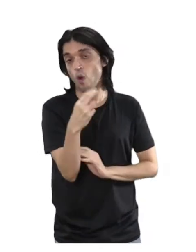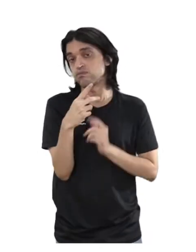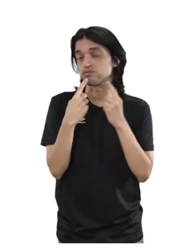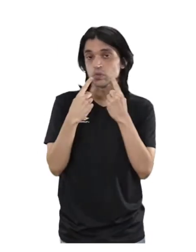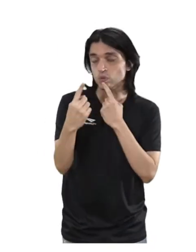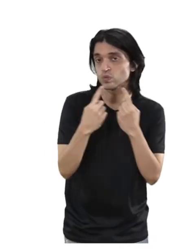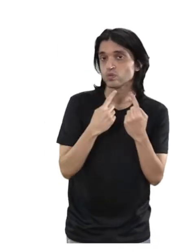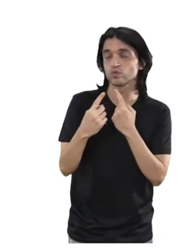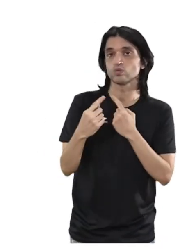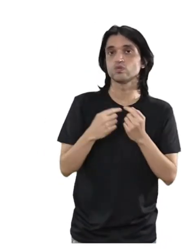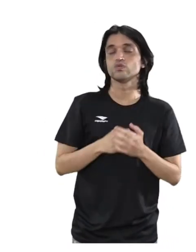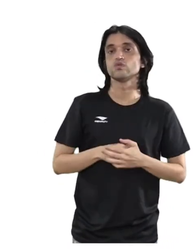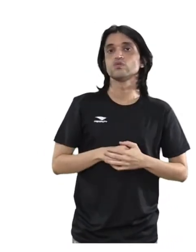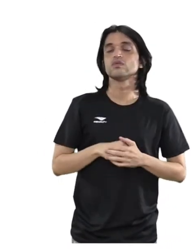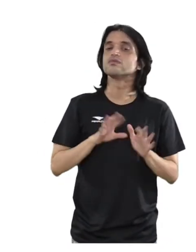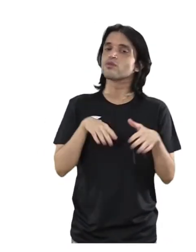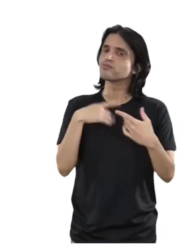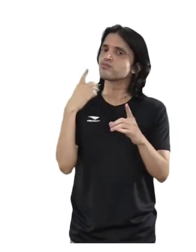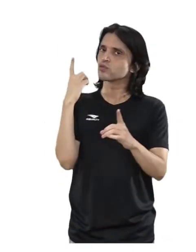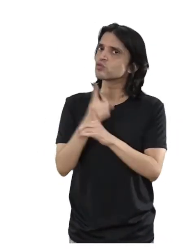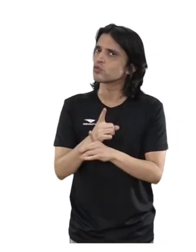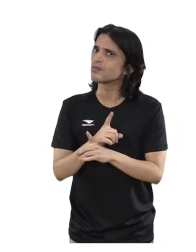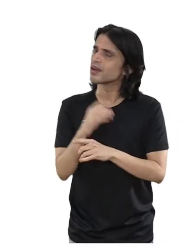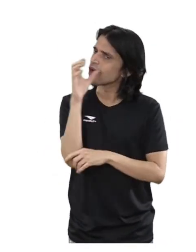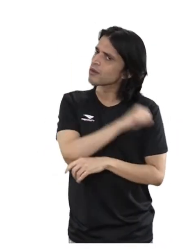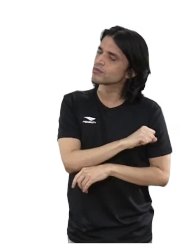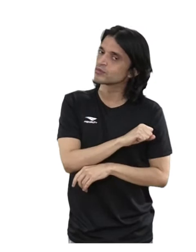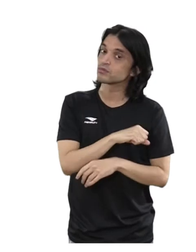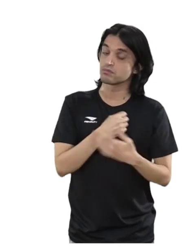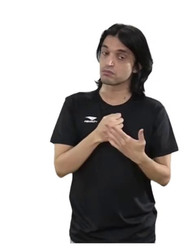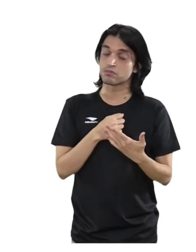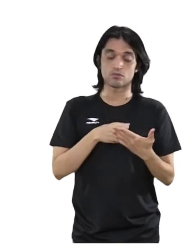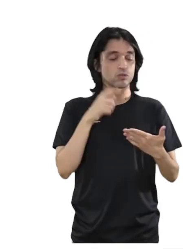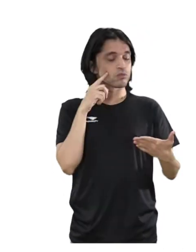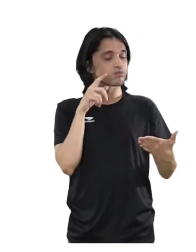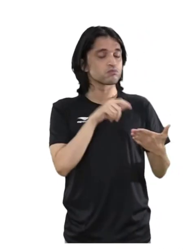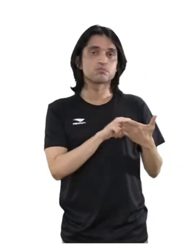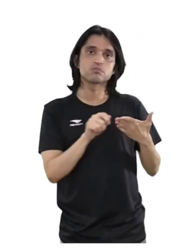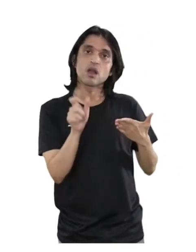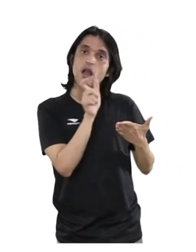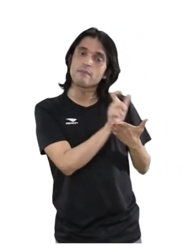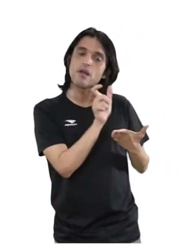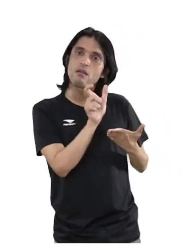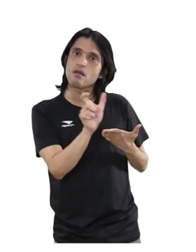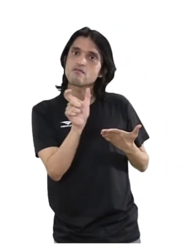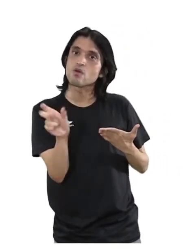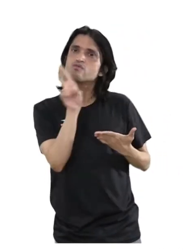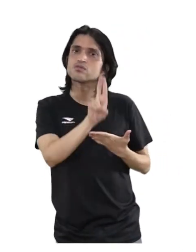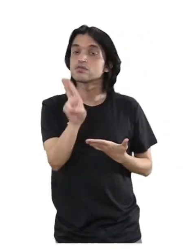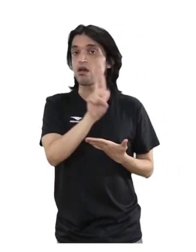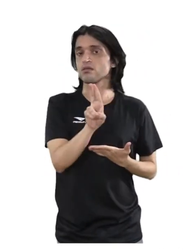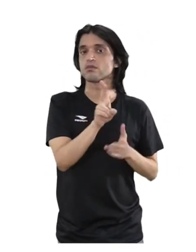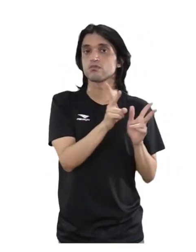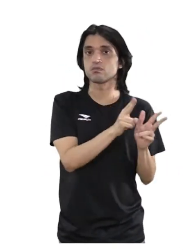são todas iguais, mas podem ser divididas todas em classes de palavras. São 10 as classes